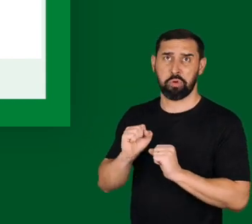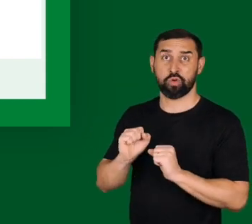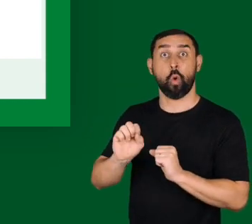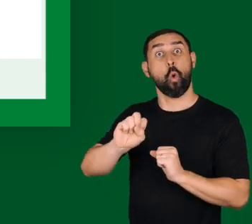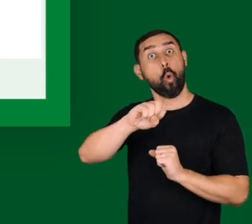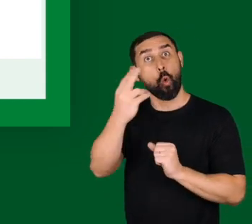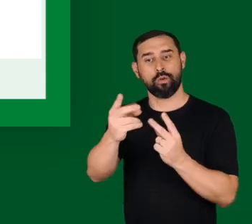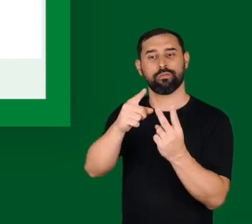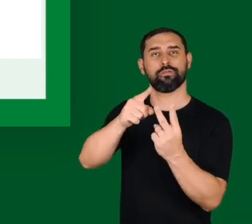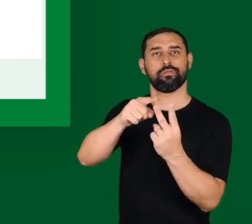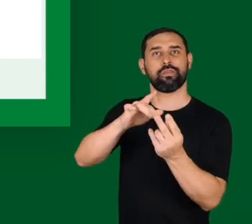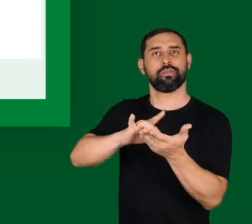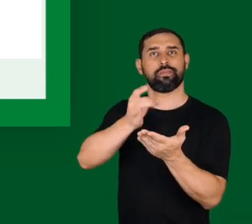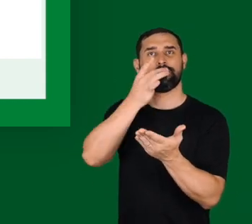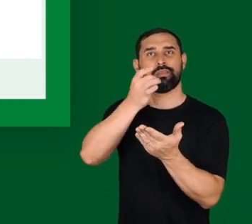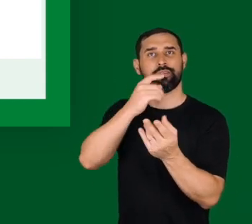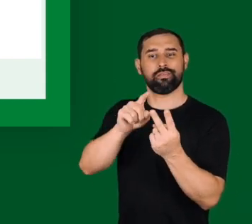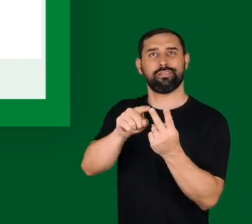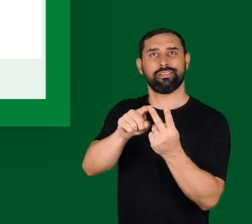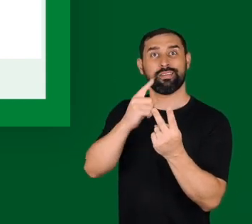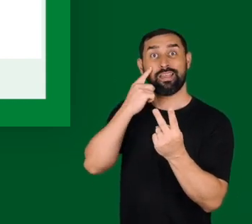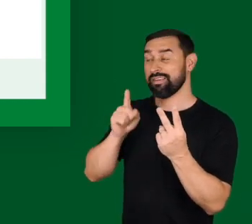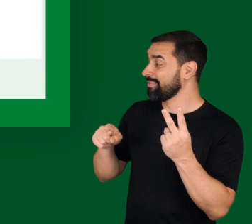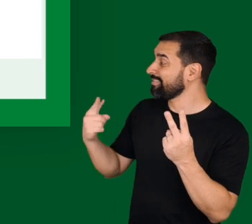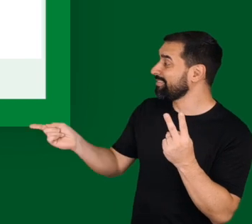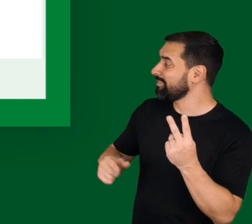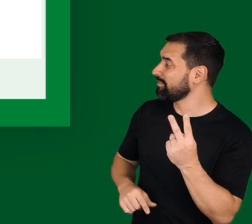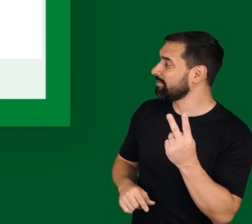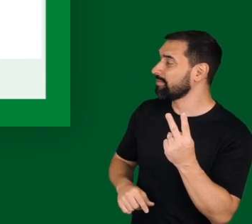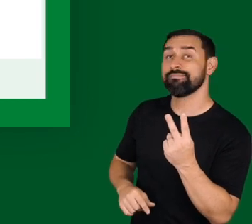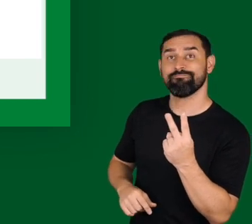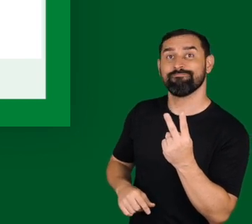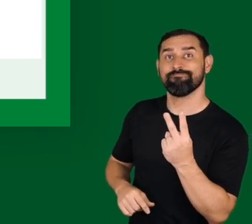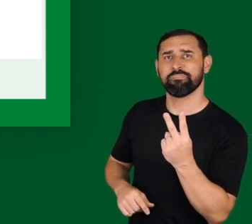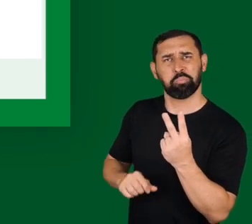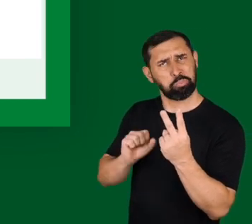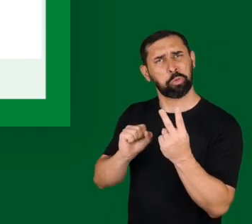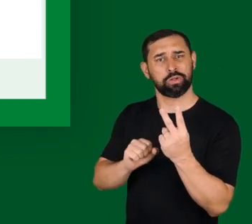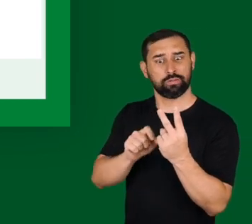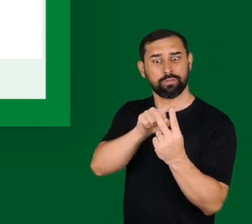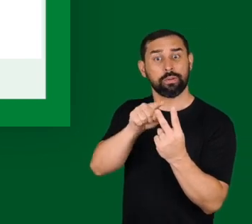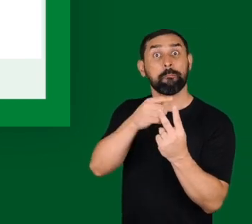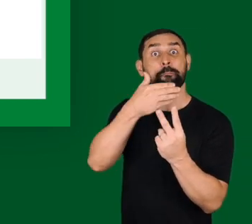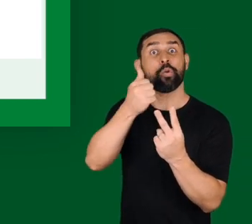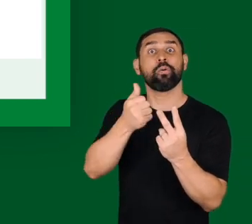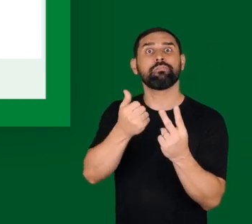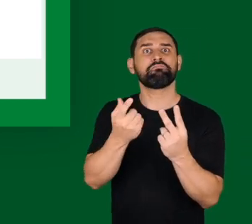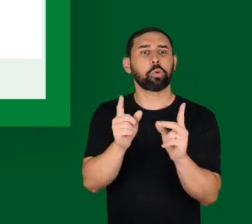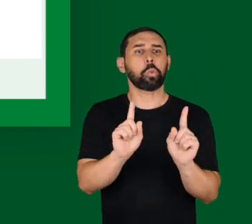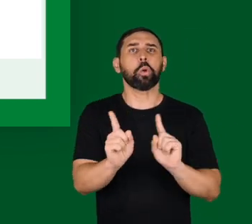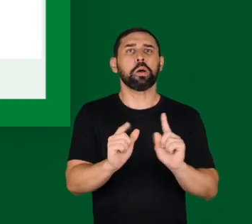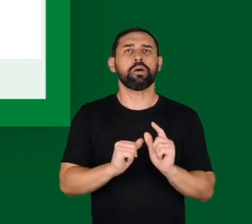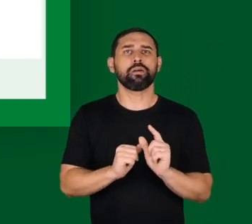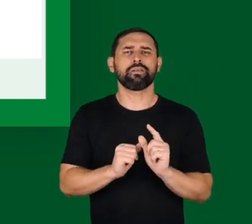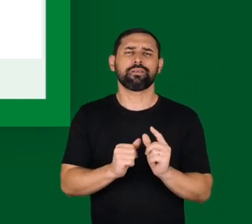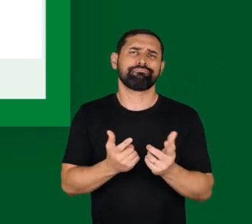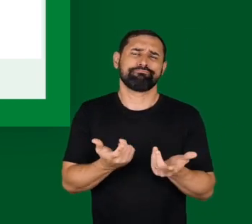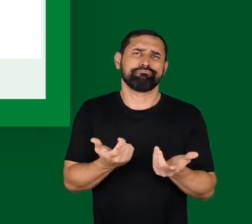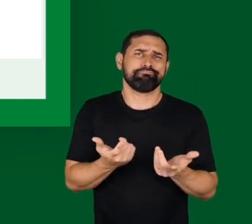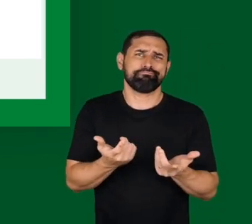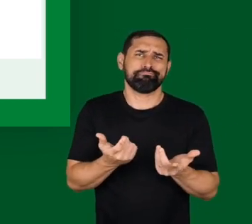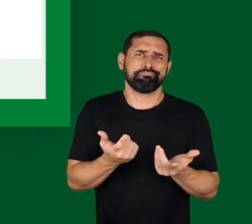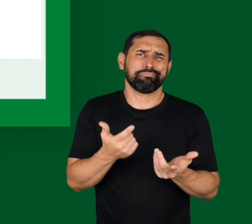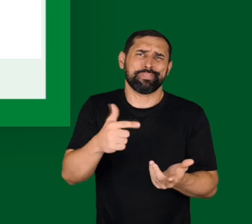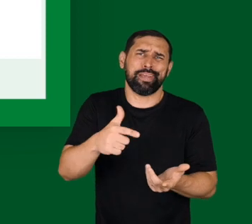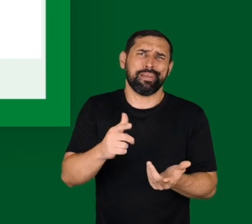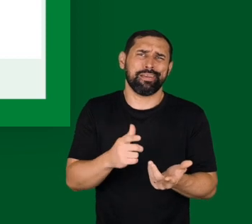de manutenção, ou eu parto para o midazolam. Qual vai ser? Ah, tem um que é melhor do que outro? Não, às vezes é o